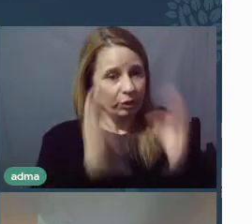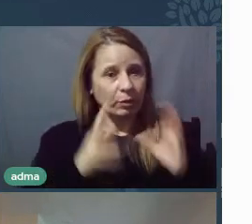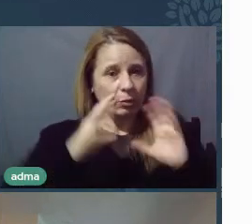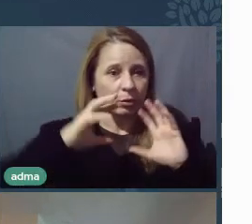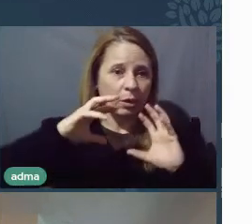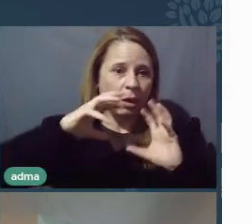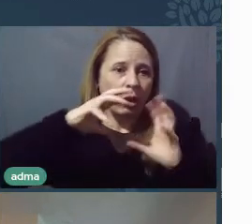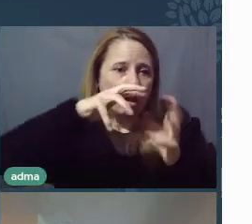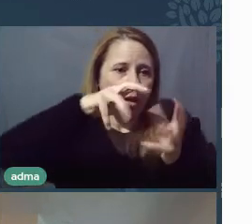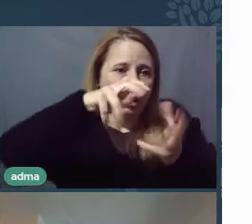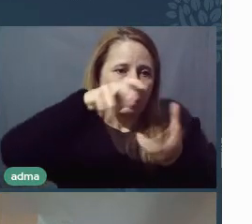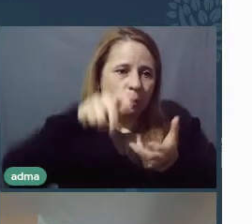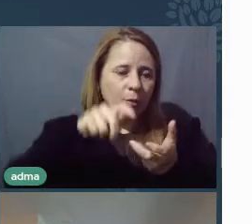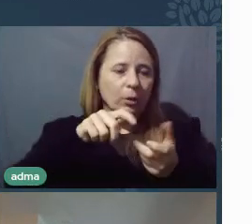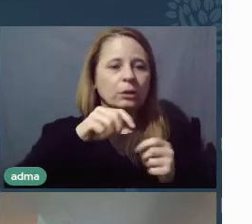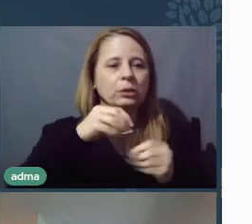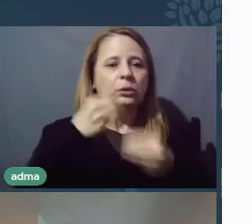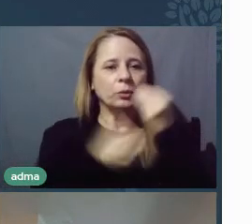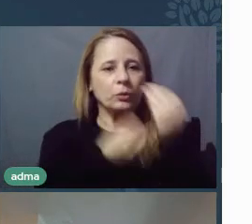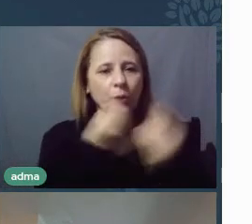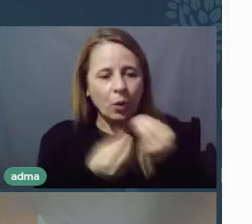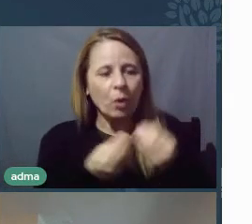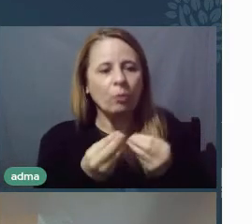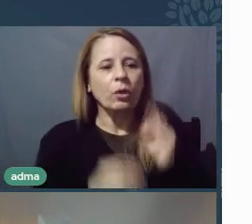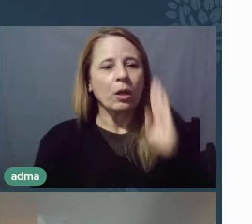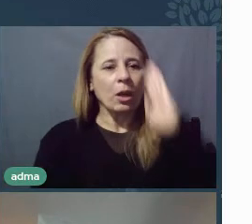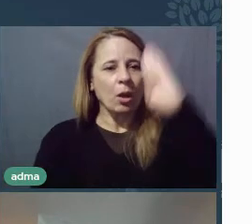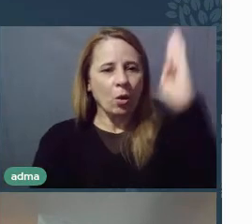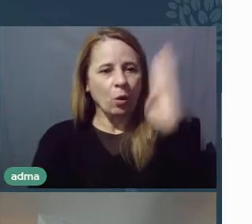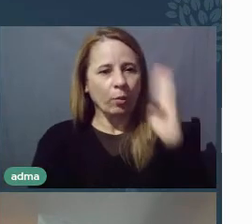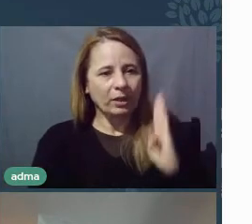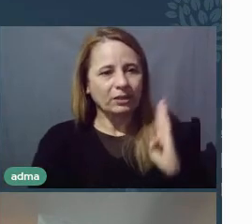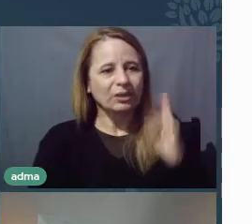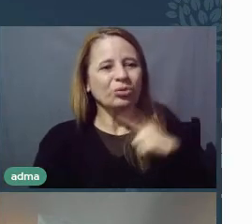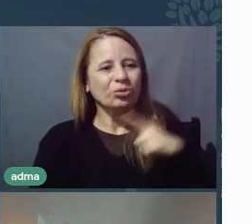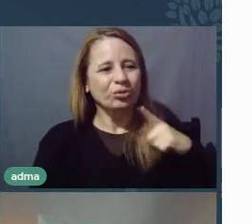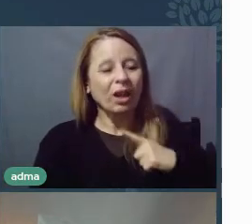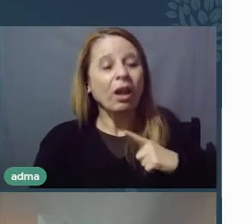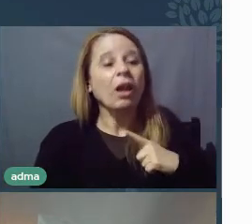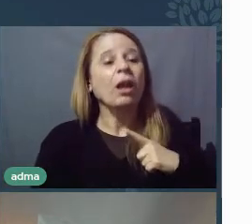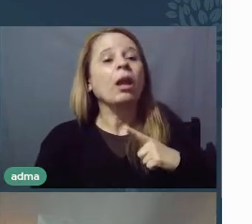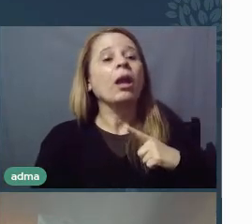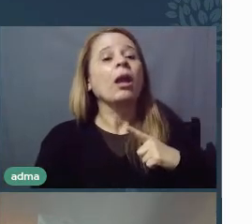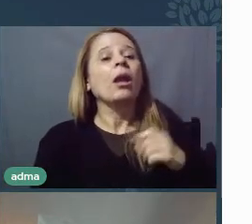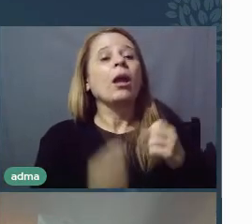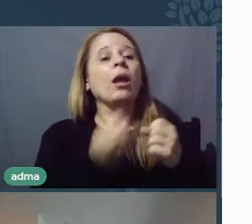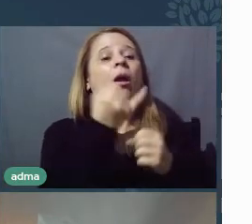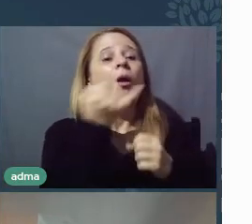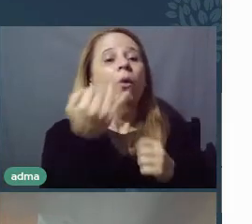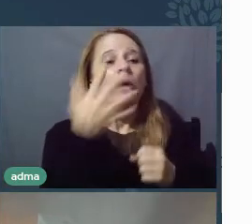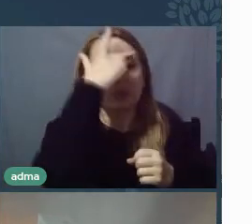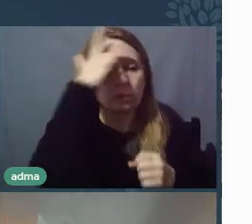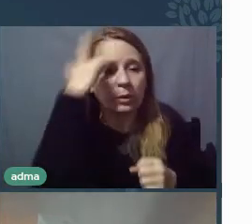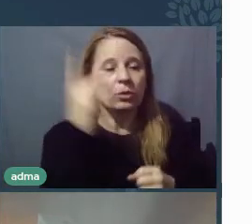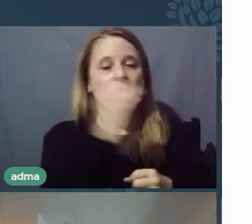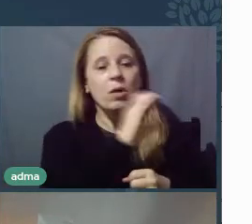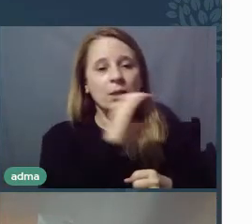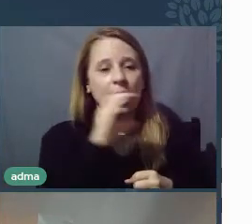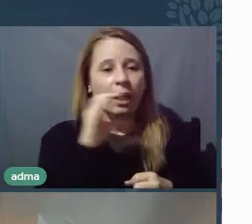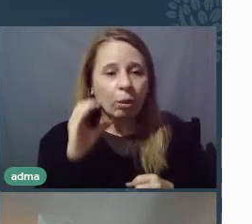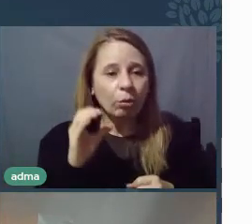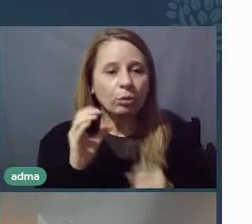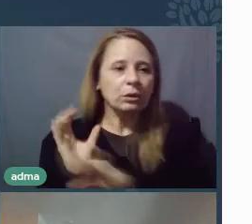né? E que o Brasil, por volta, entre pessoas adultas e crianças,